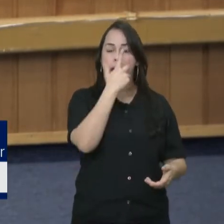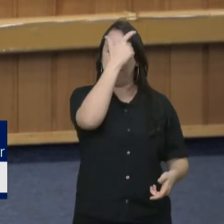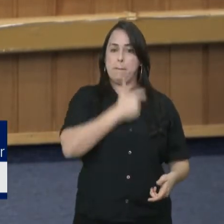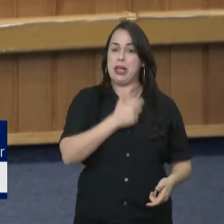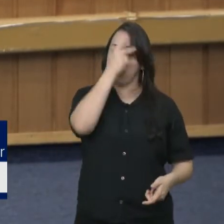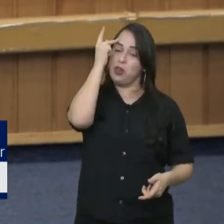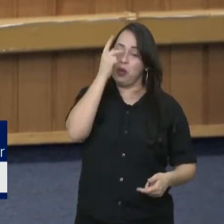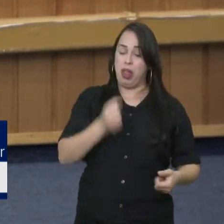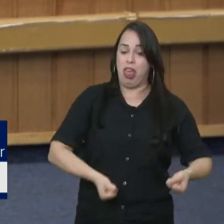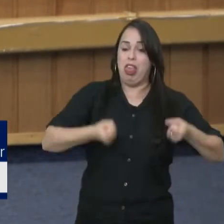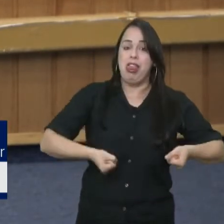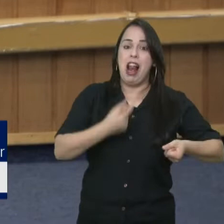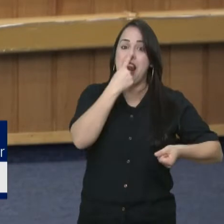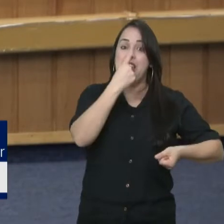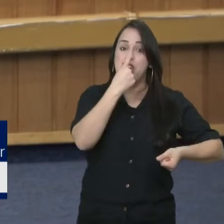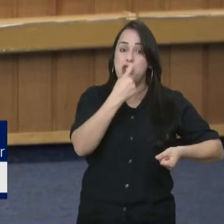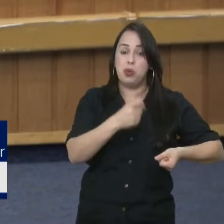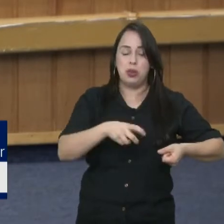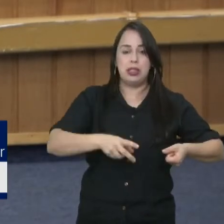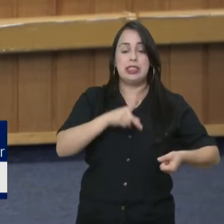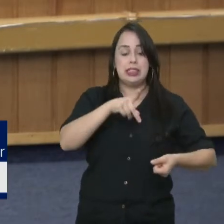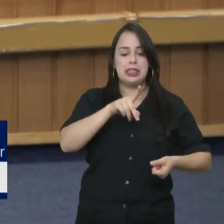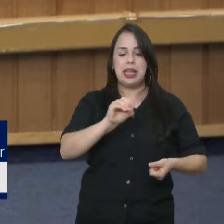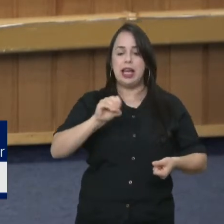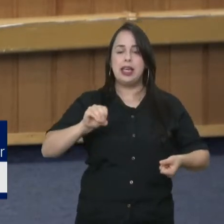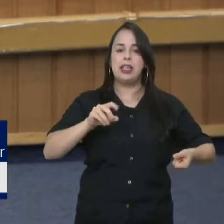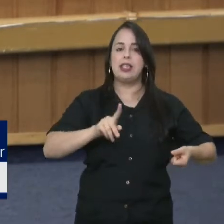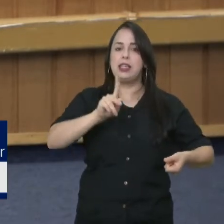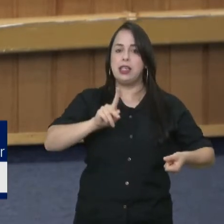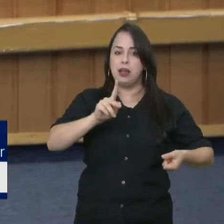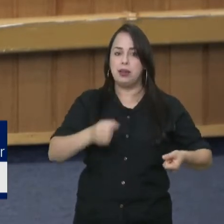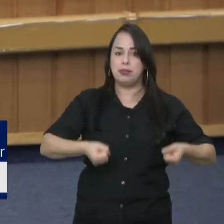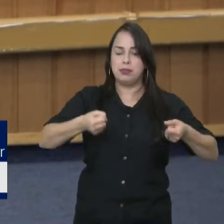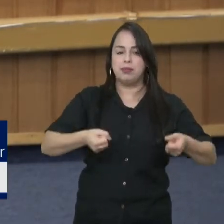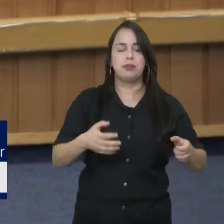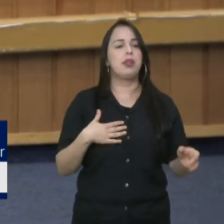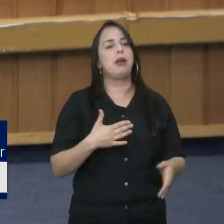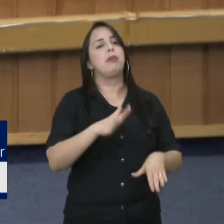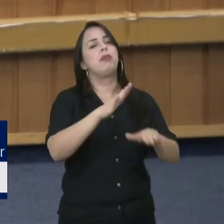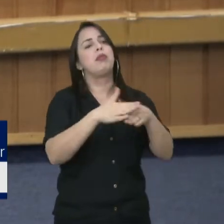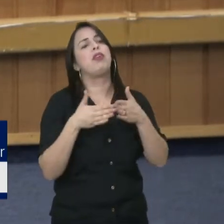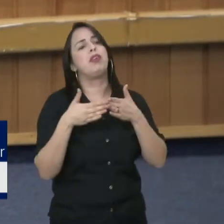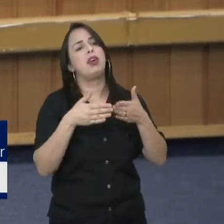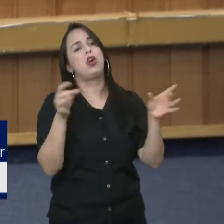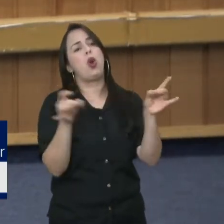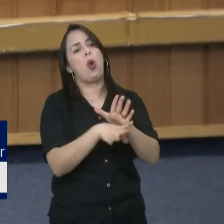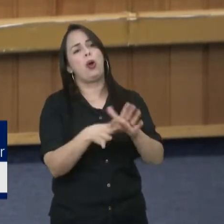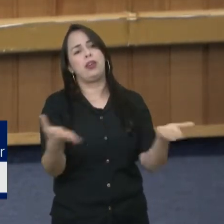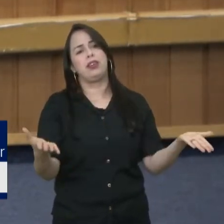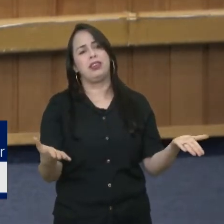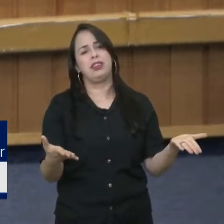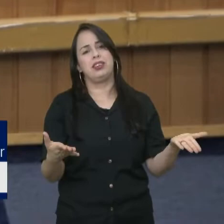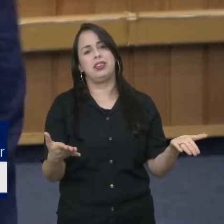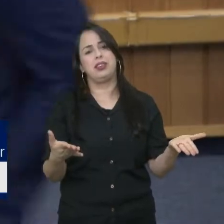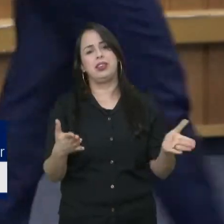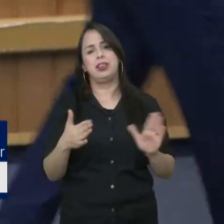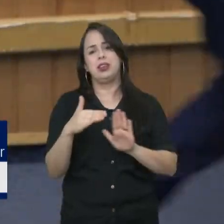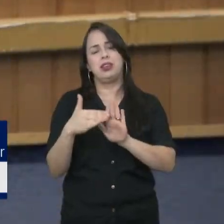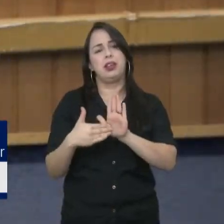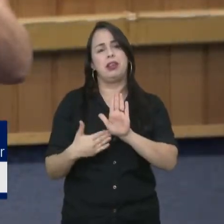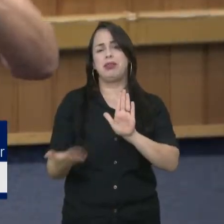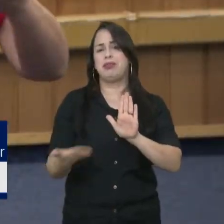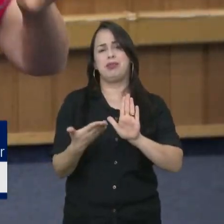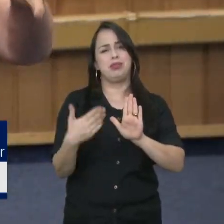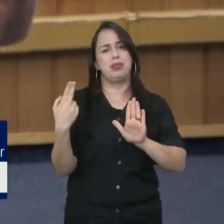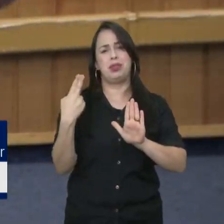no braço, porque não funciona. O tribunal fez hoje uma audiência, por favor, só para terminar. Amélia, nem na pauta está, Amélia. Nem na